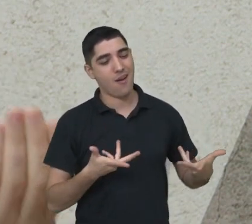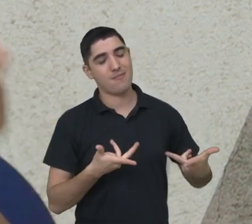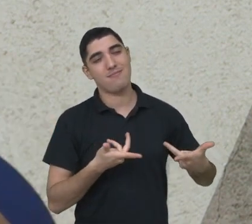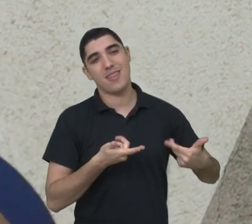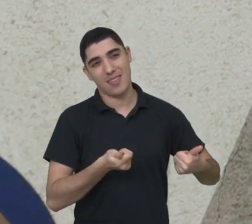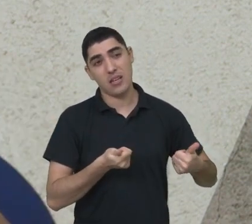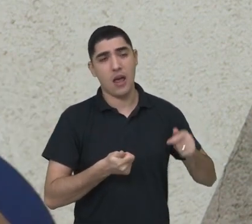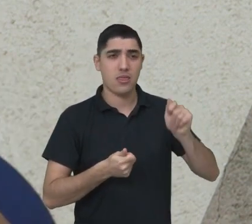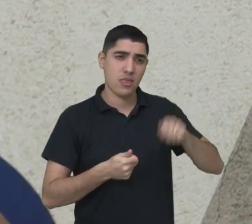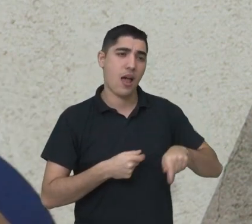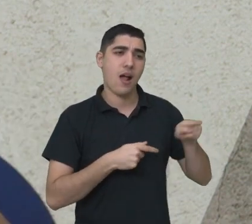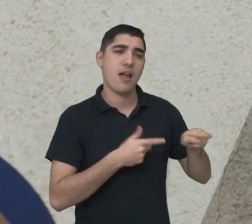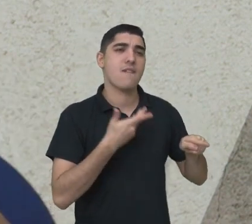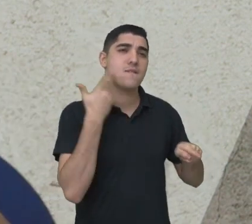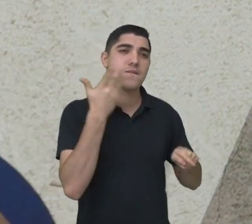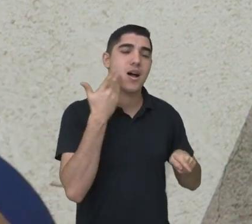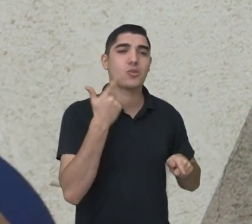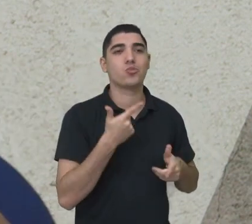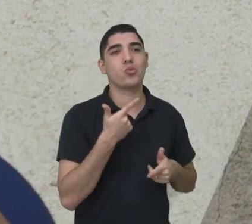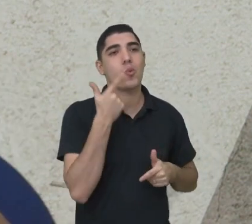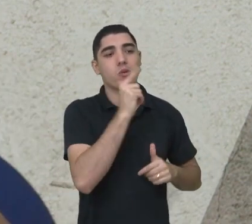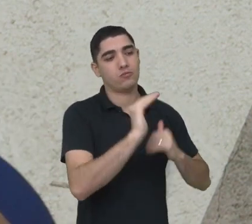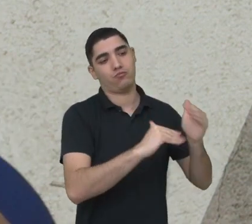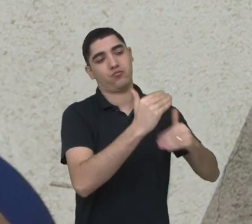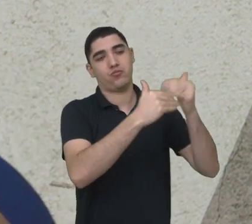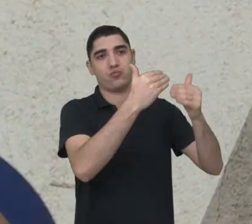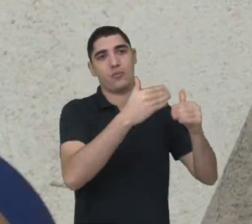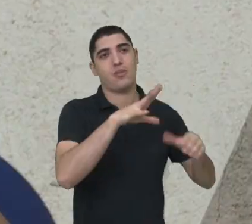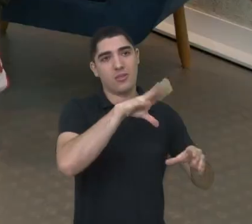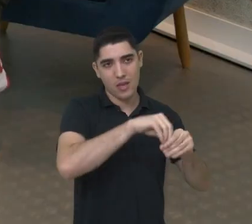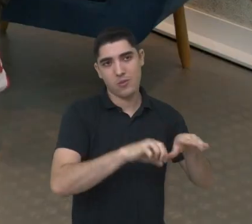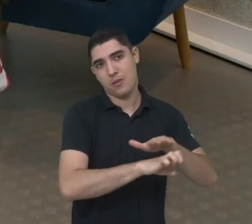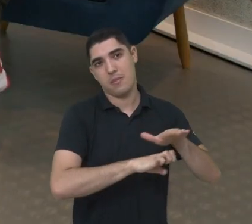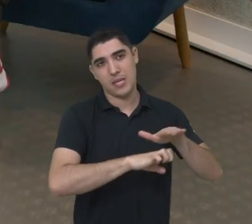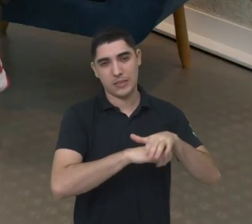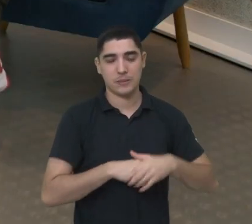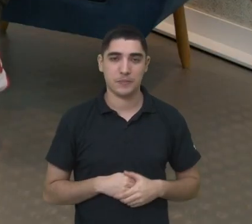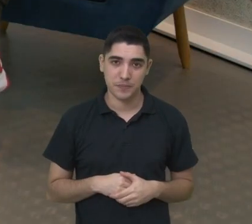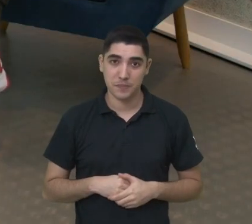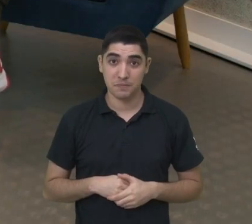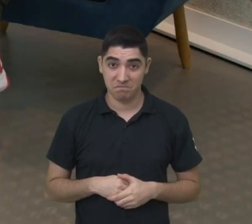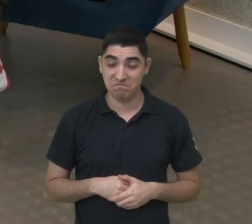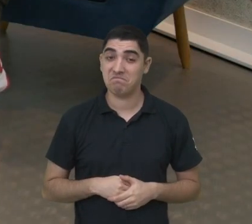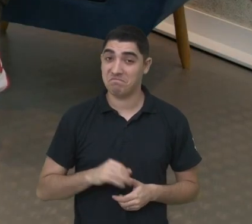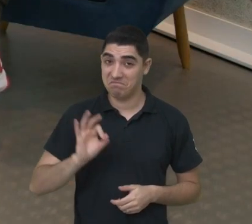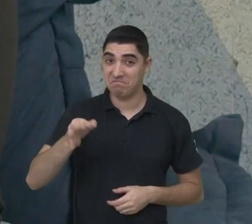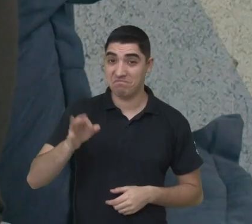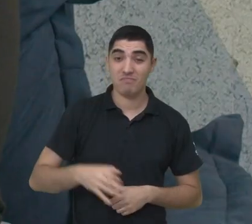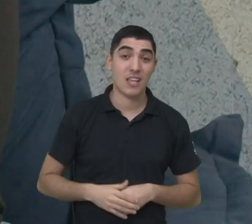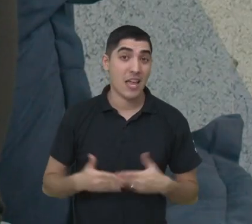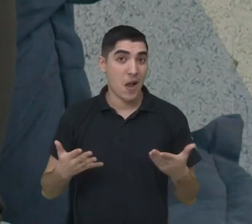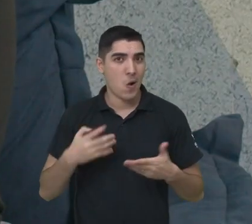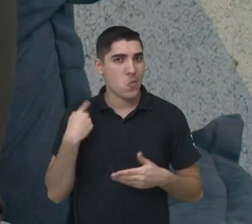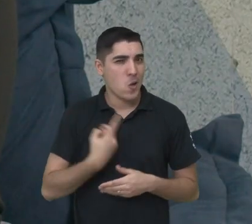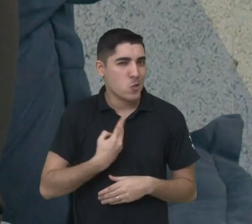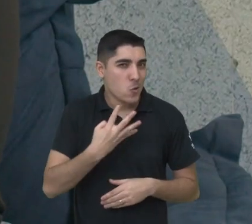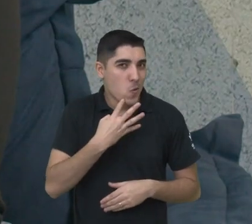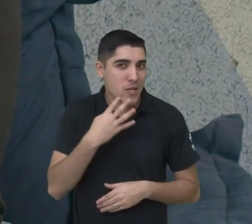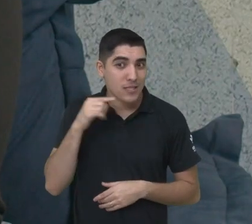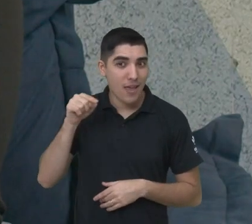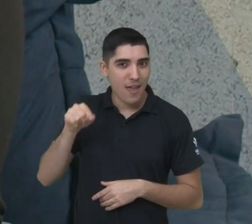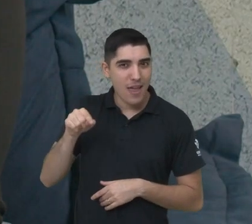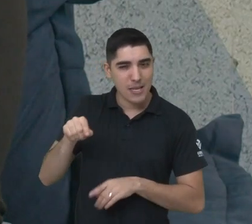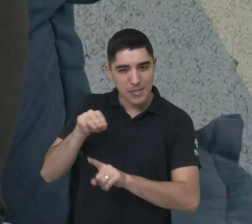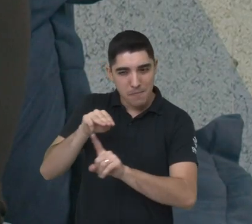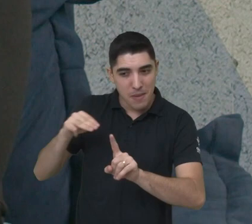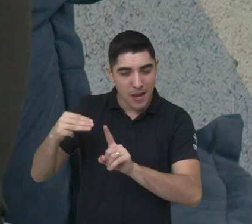que vai facilitar muito no processo de gestão da empresa. É isso aí. E agora que conhecemos um pouco